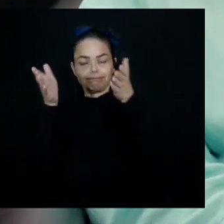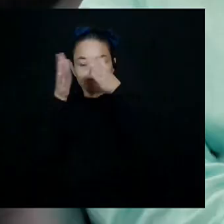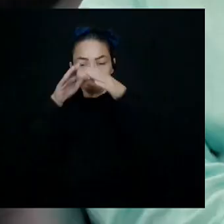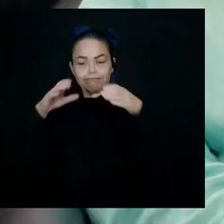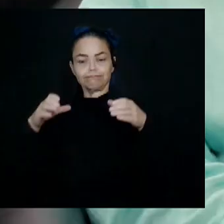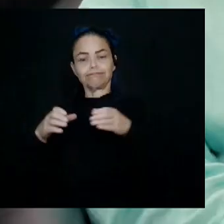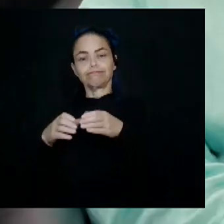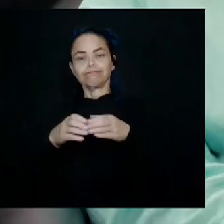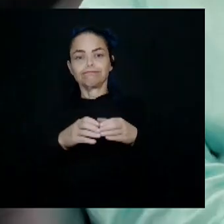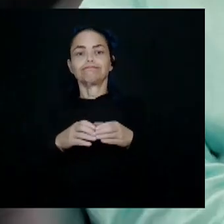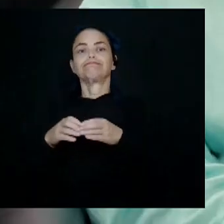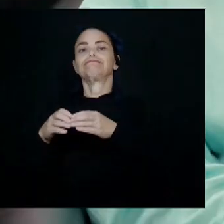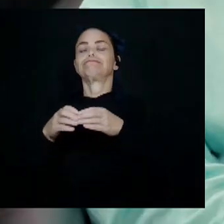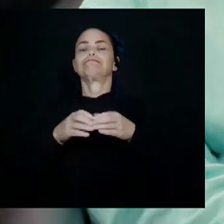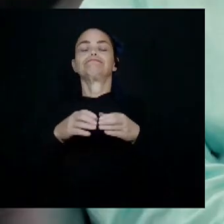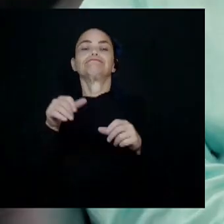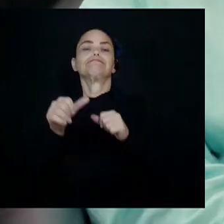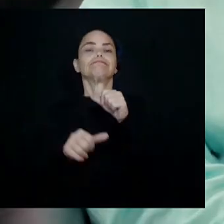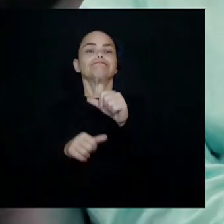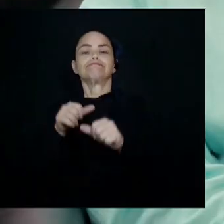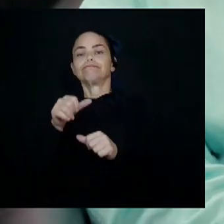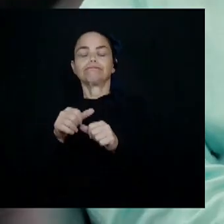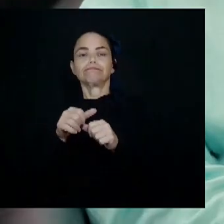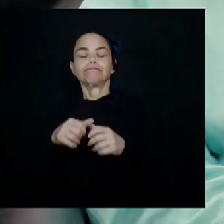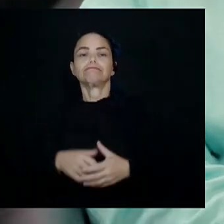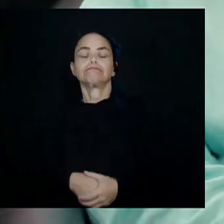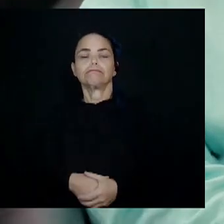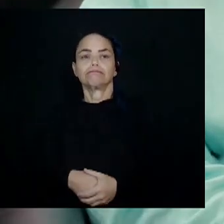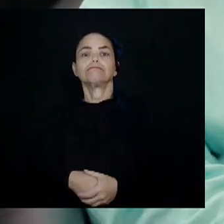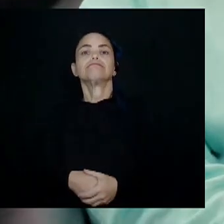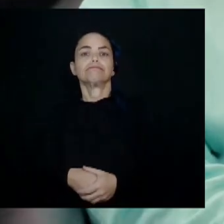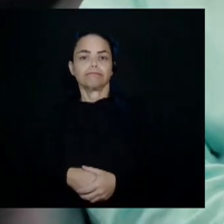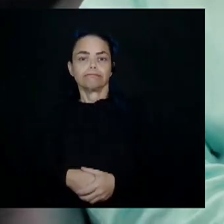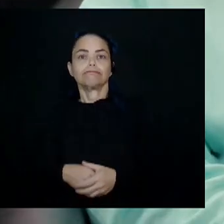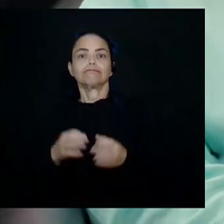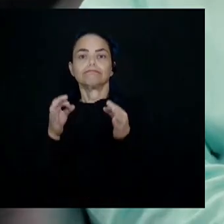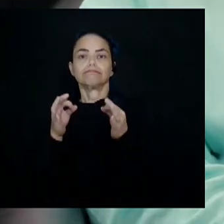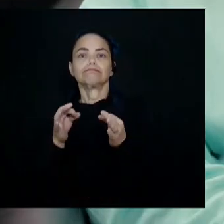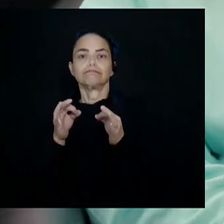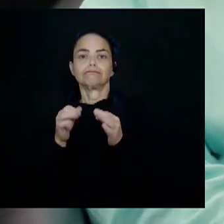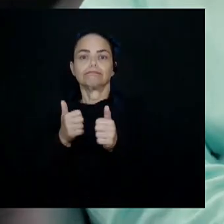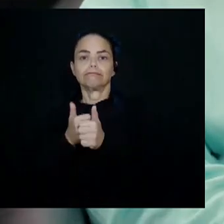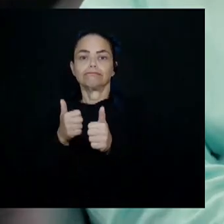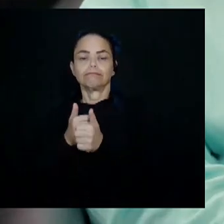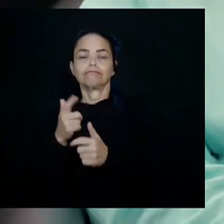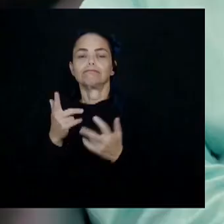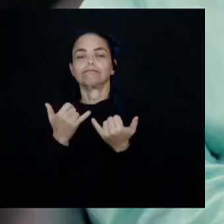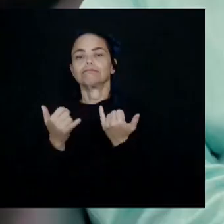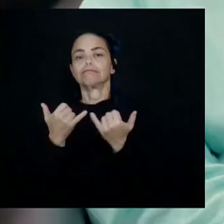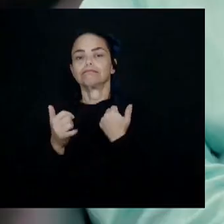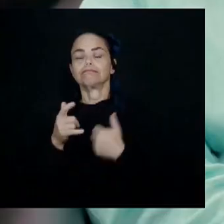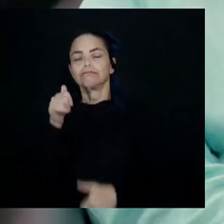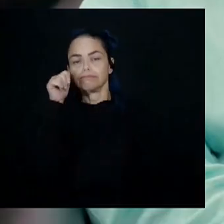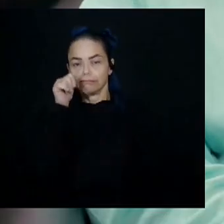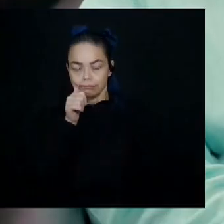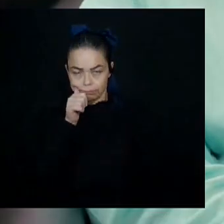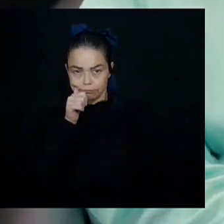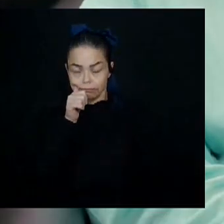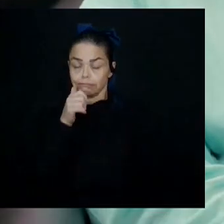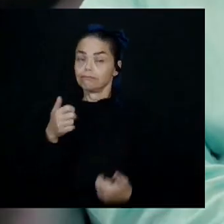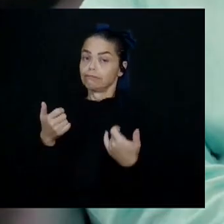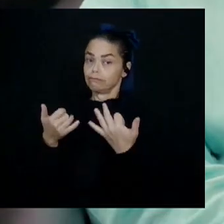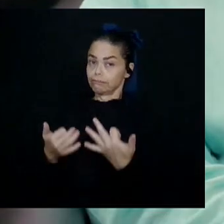começam essas transformações que ela fica mais com o corpo mais próximo de uma mulher. Como você bem disse,